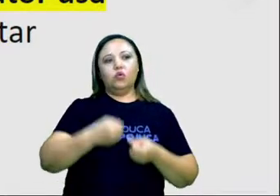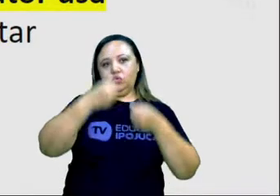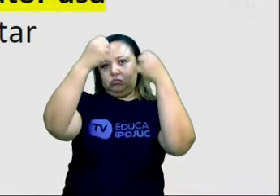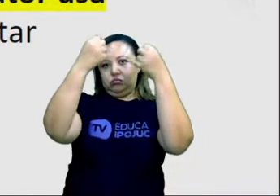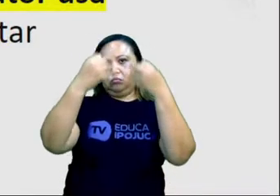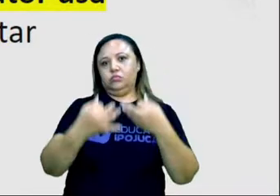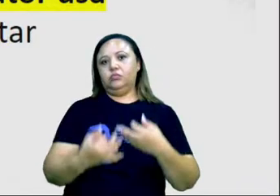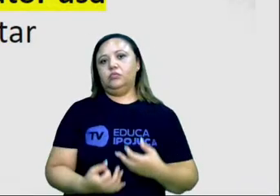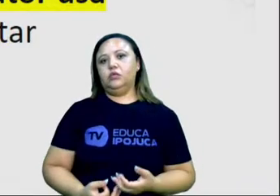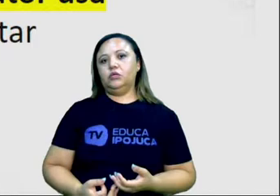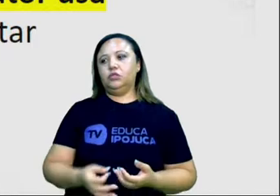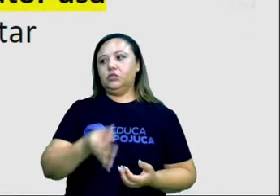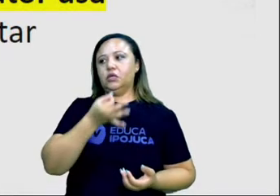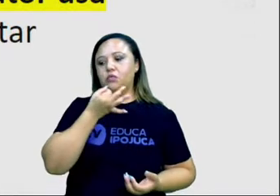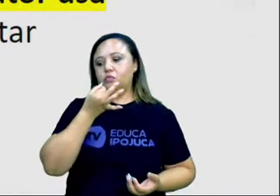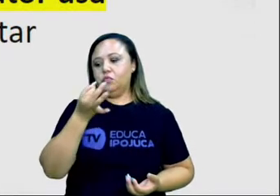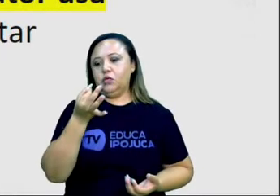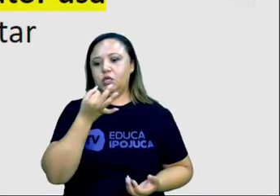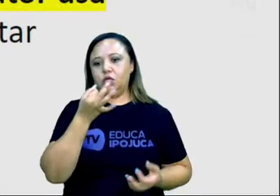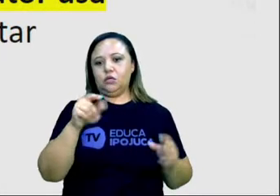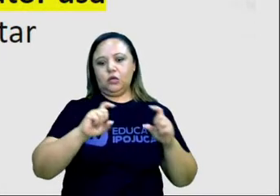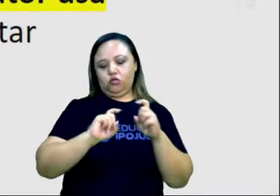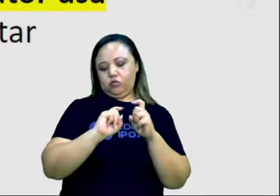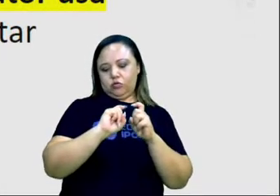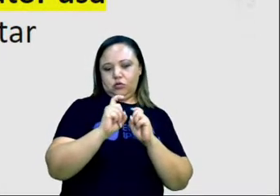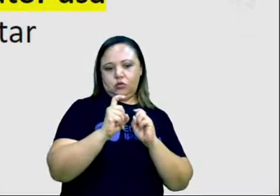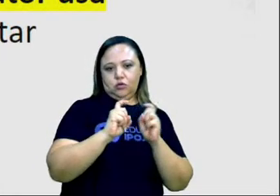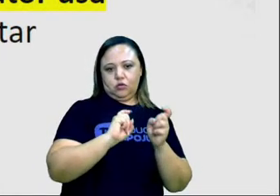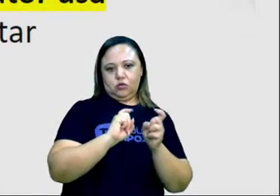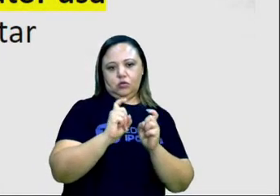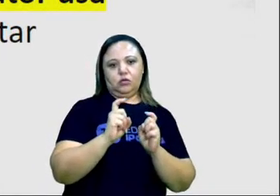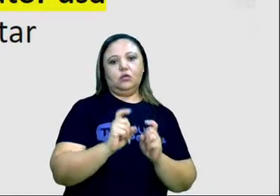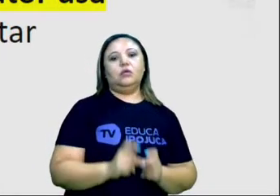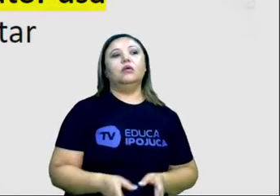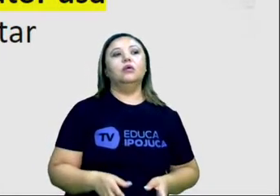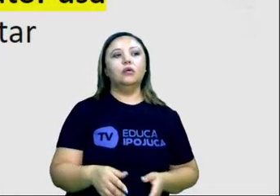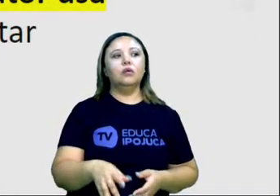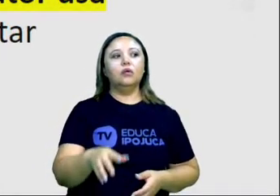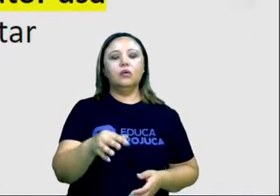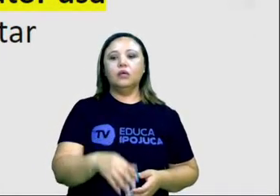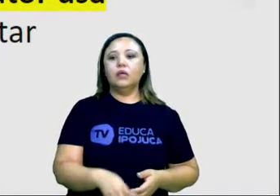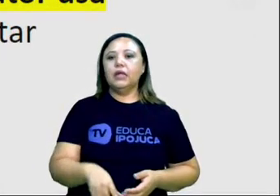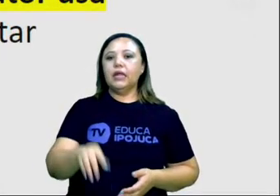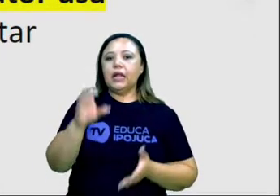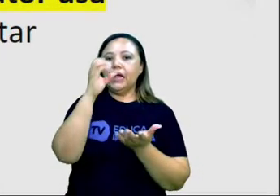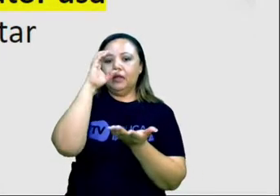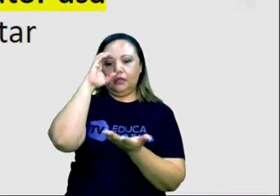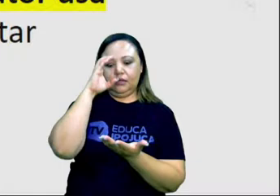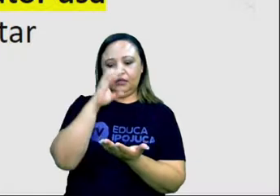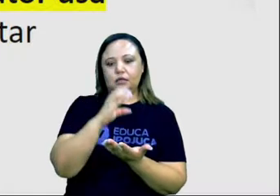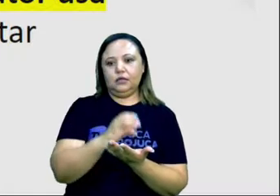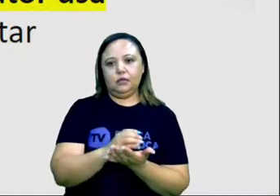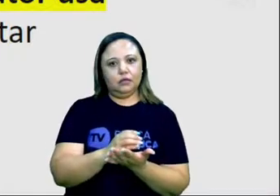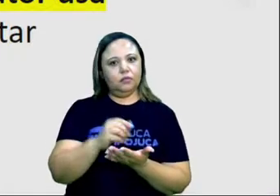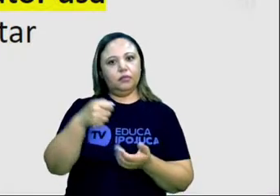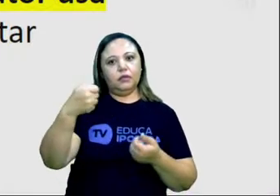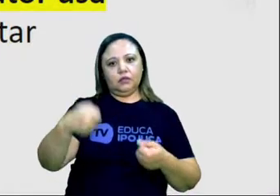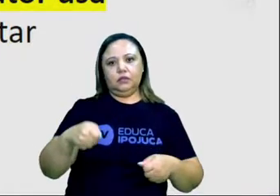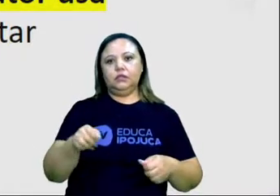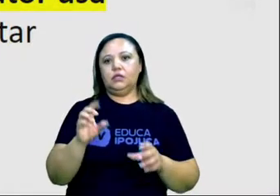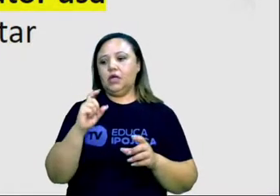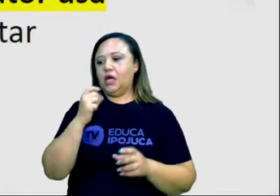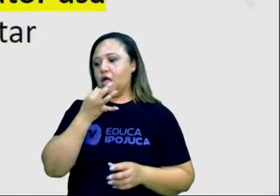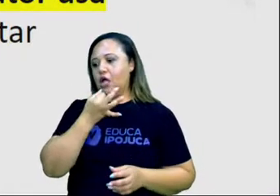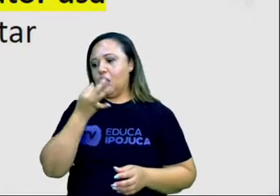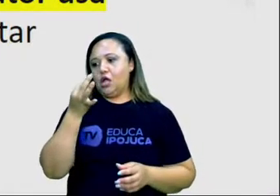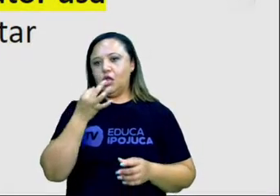vai defender a nossa opinião falando, devemos defender a nossa tese com respeito. Nossa tese é a